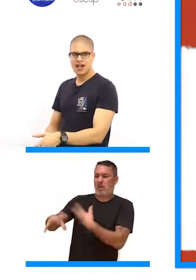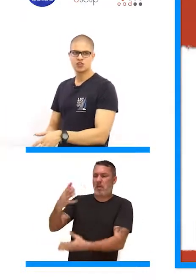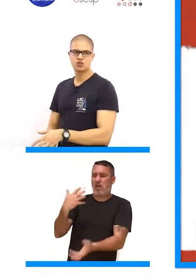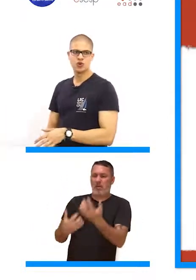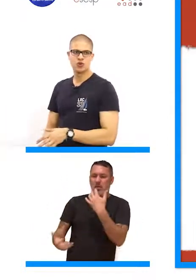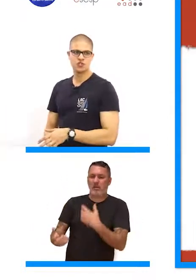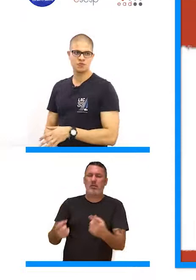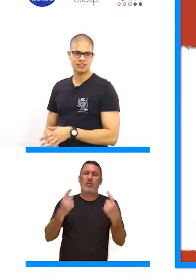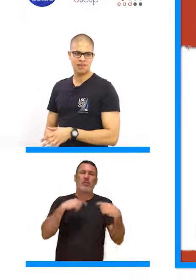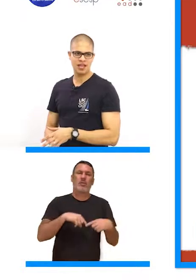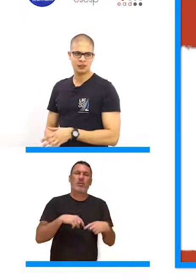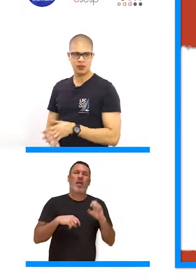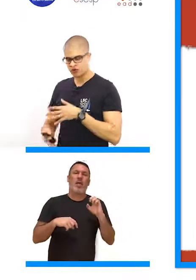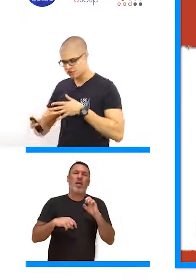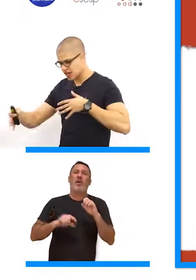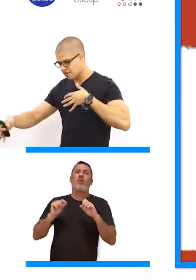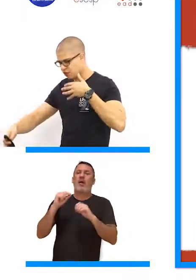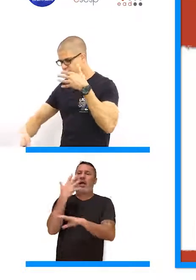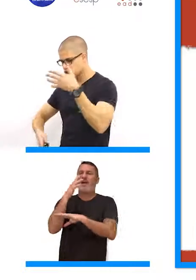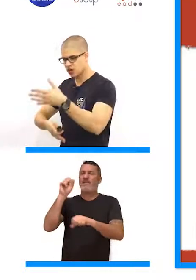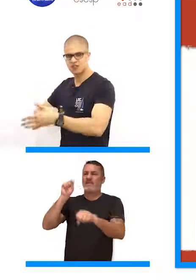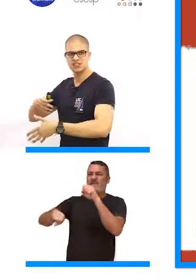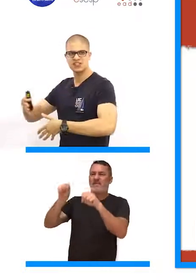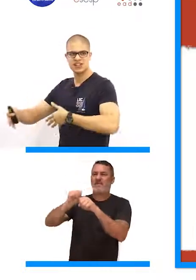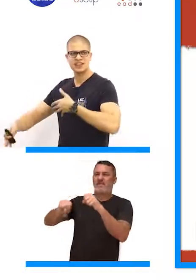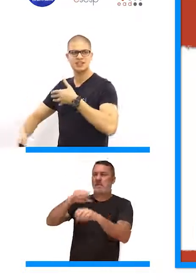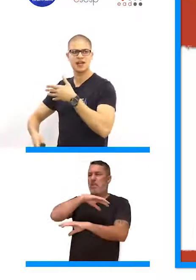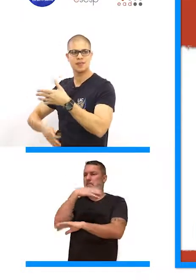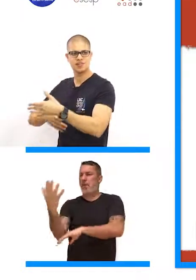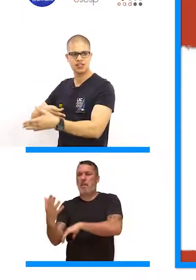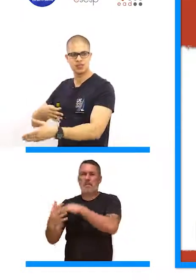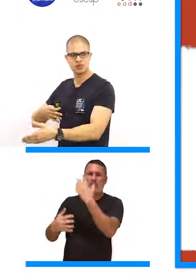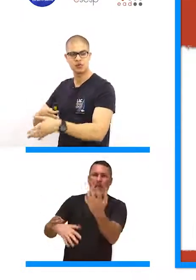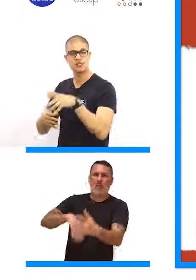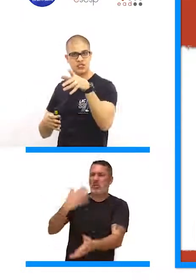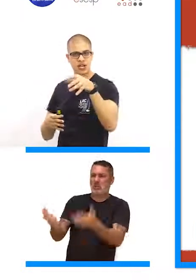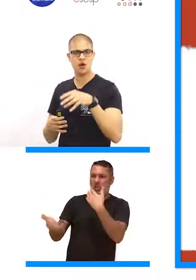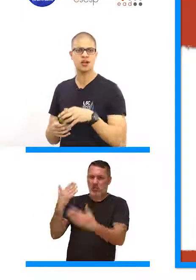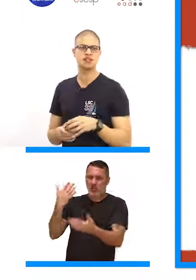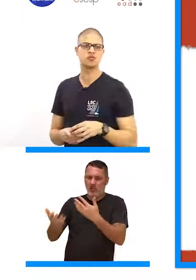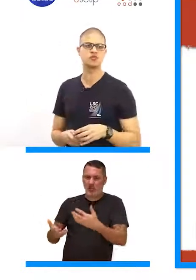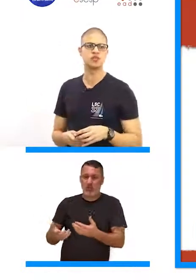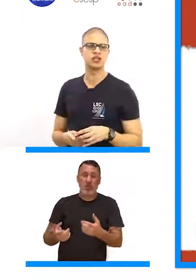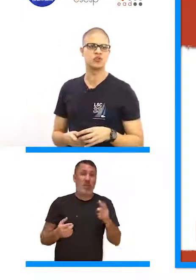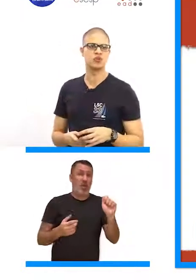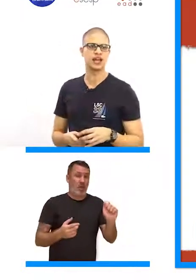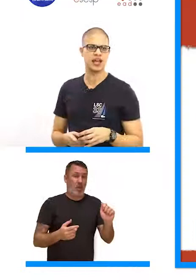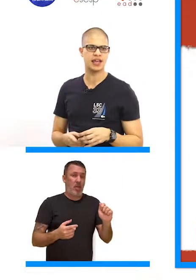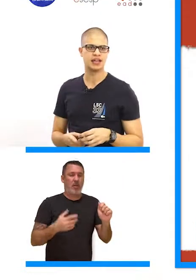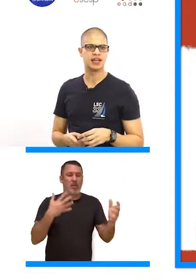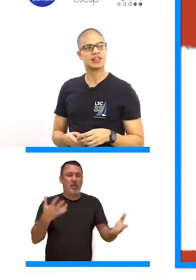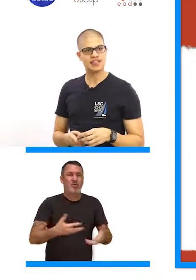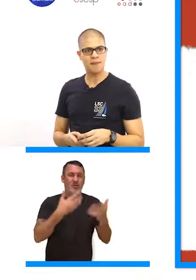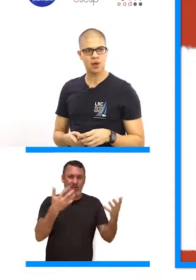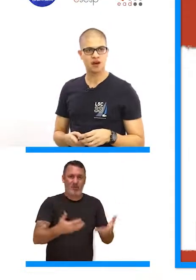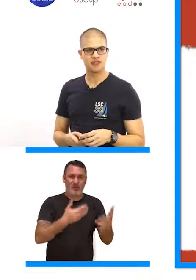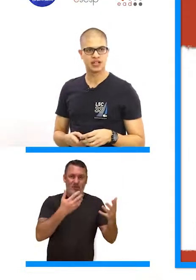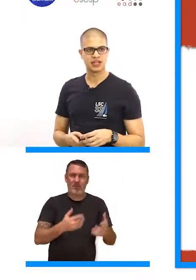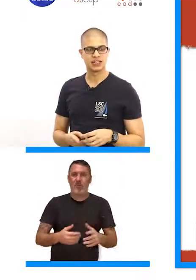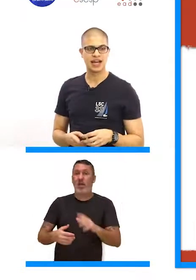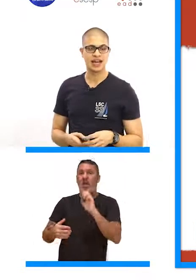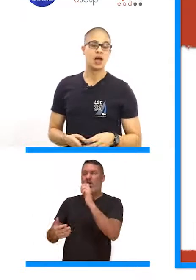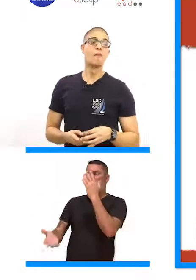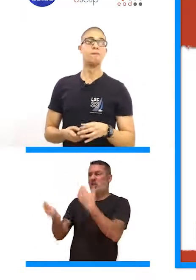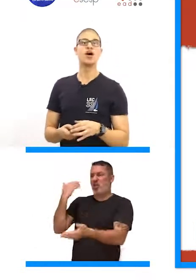no caso, o desmatamento. Porque quando você revolve o solo, você está desestabilizando. Inclusive, já caiu uma questão sobre isso no Enem, na